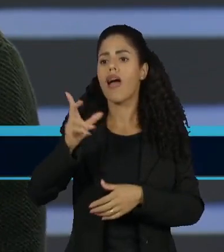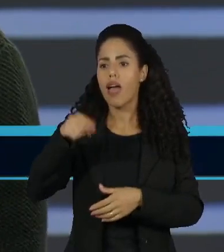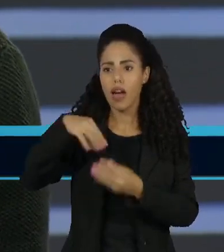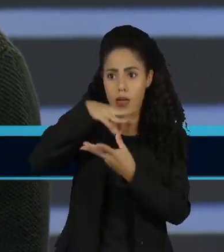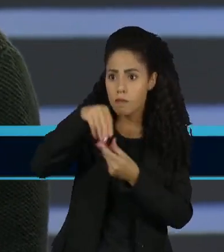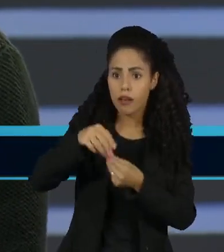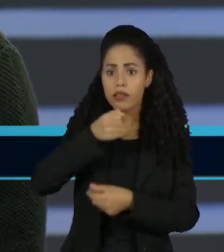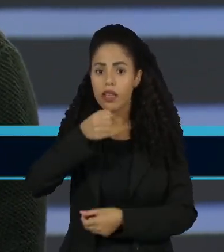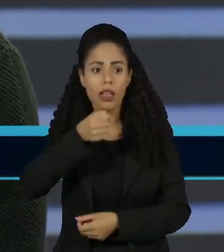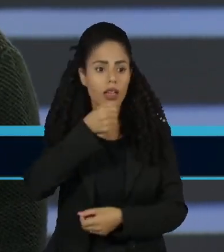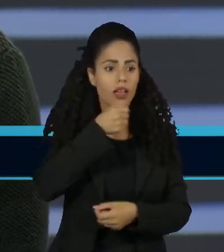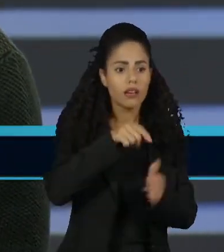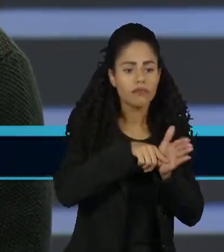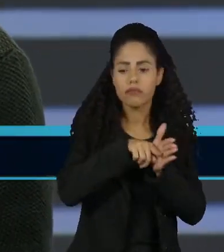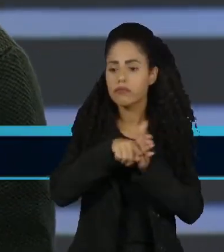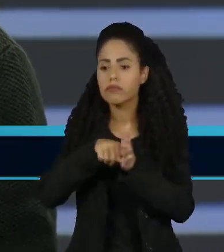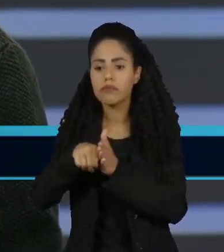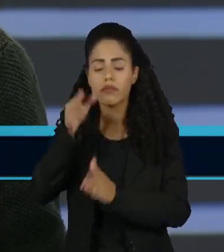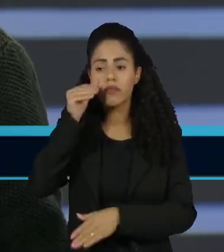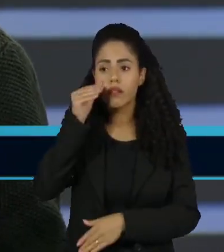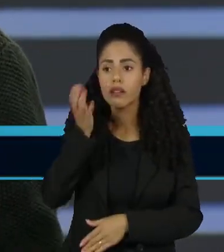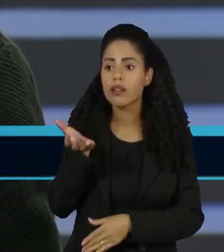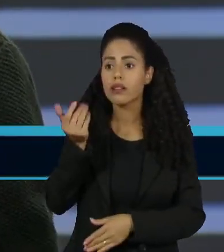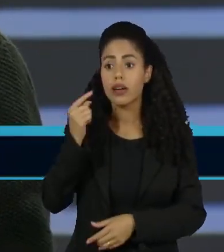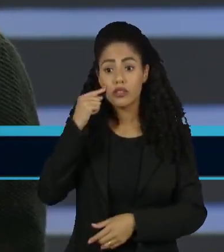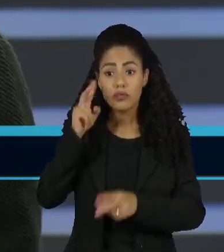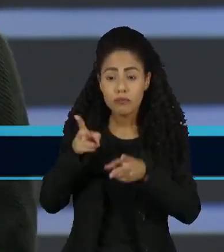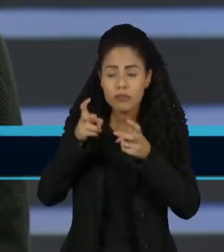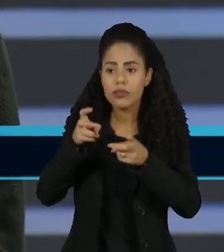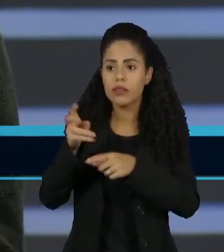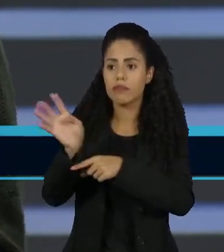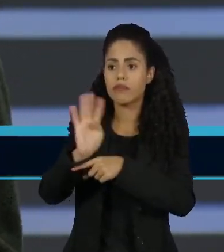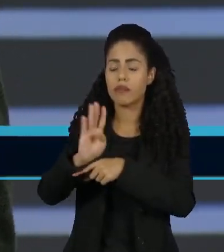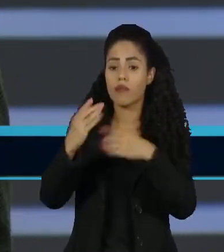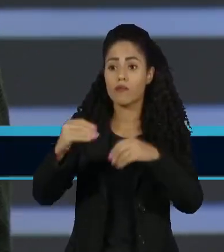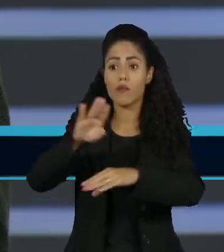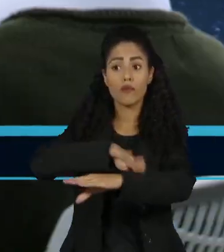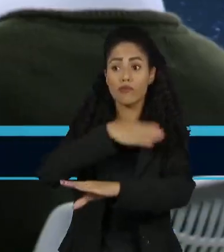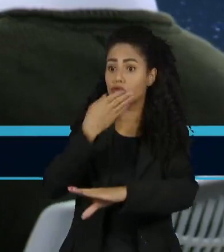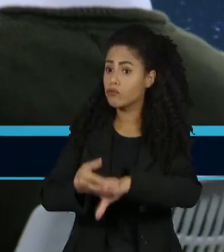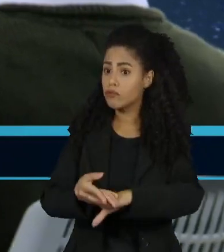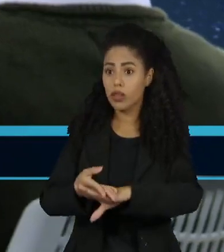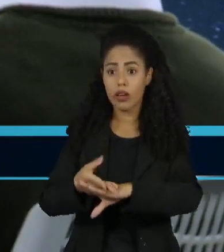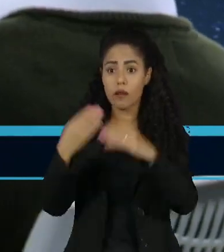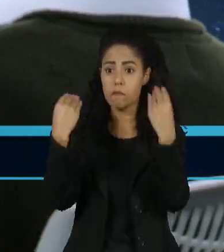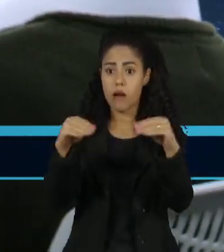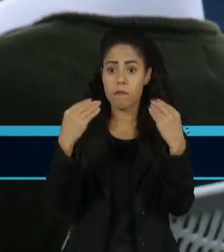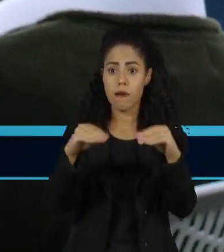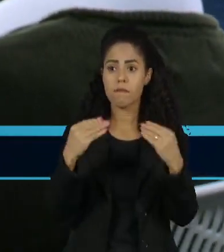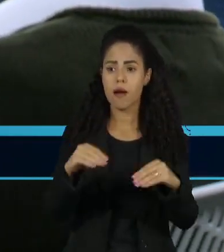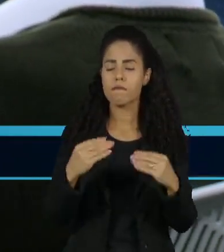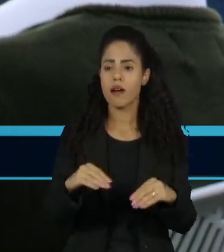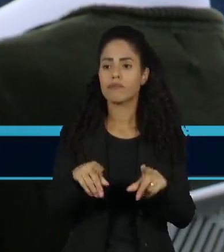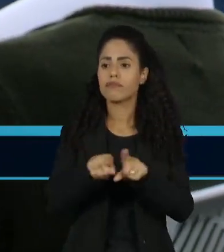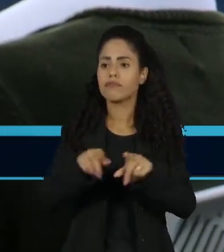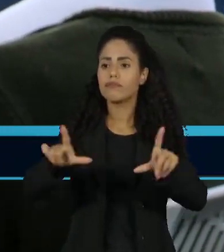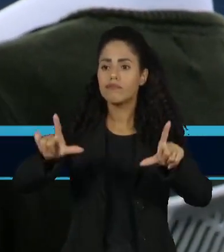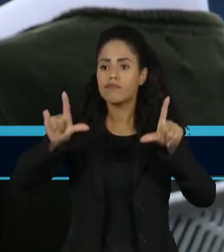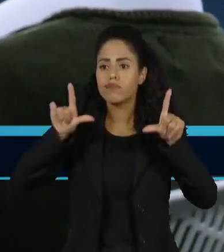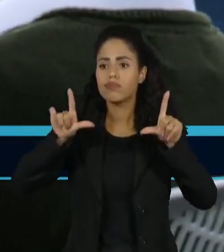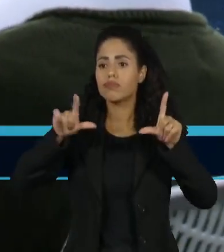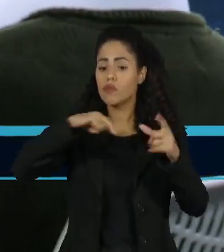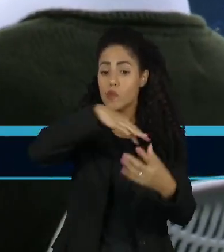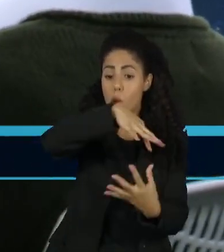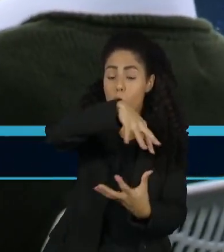imprensa. Então você tem cenas de horror diário sendo transmitidas pelos canais de televisão de